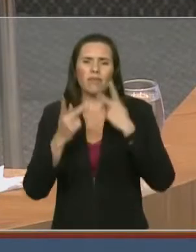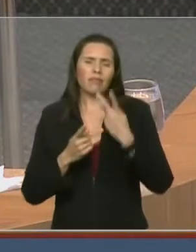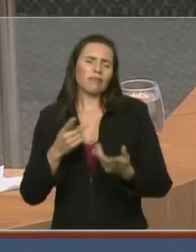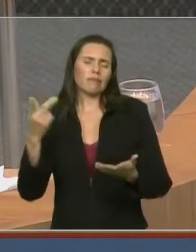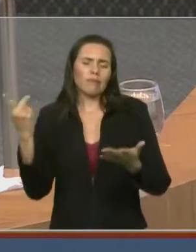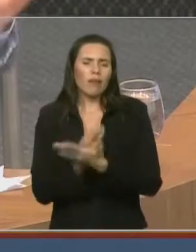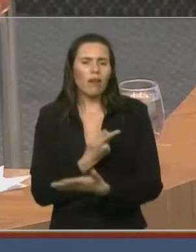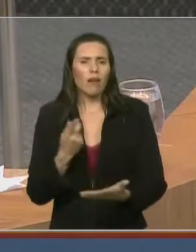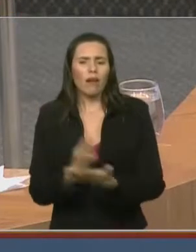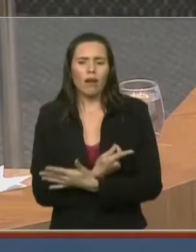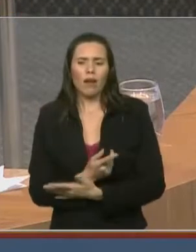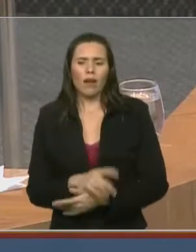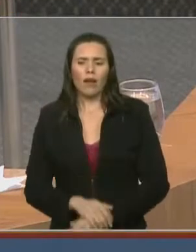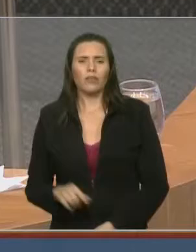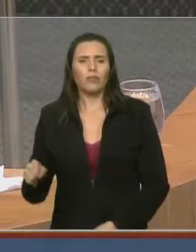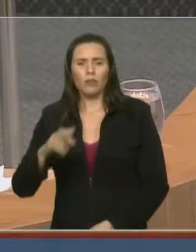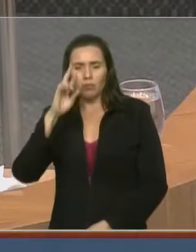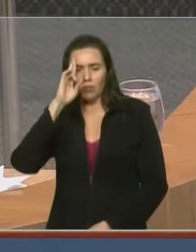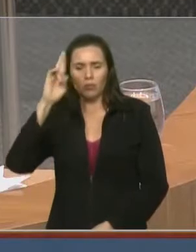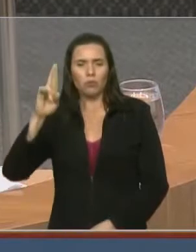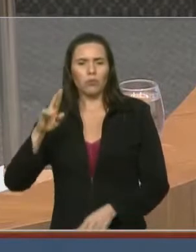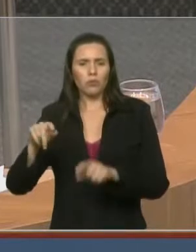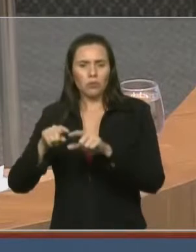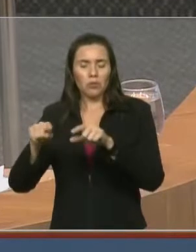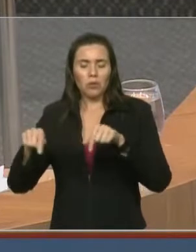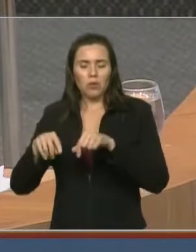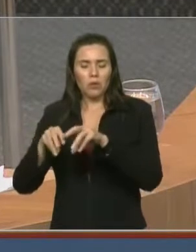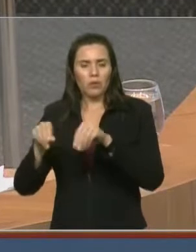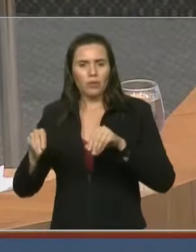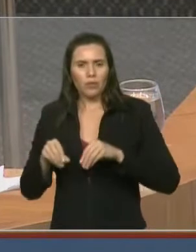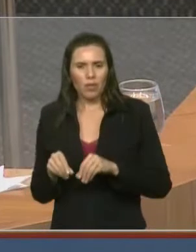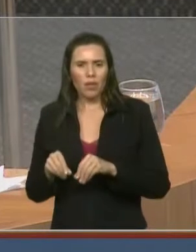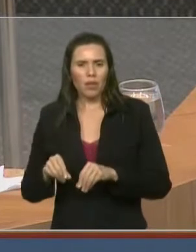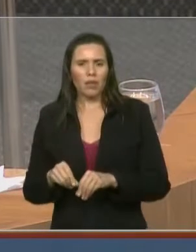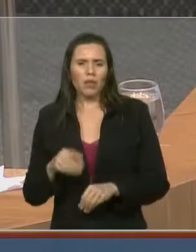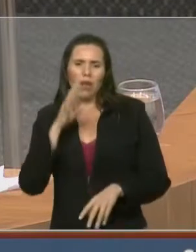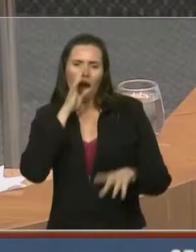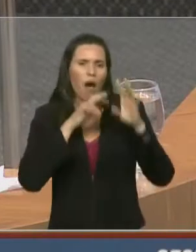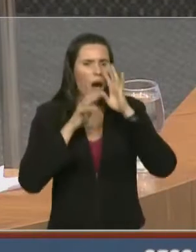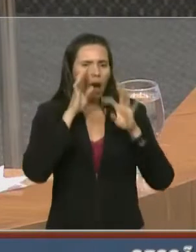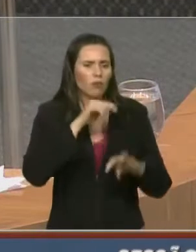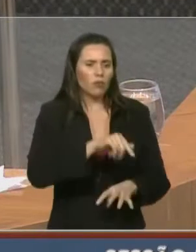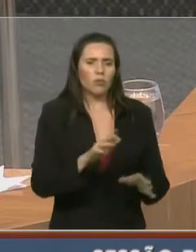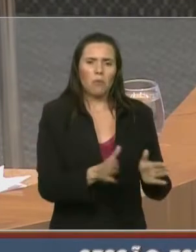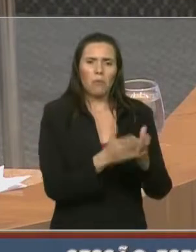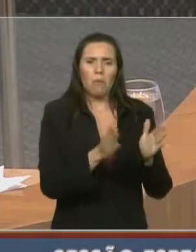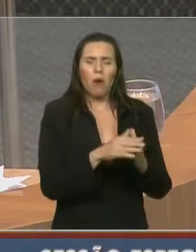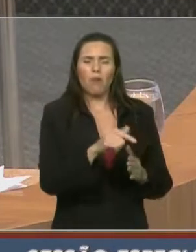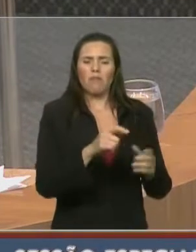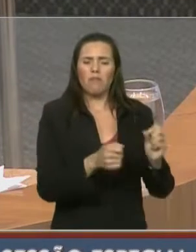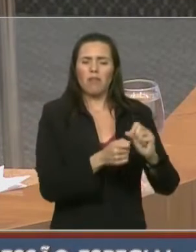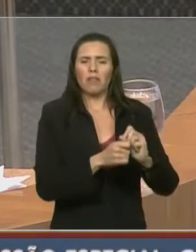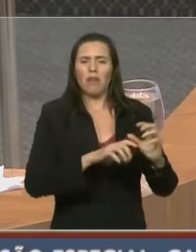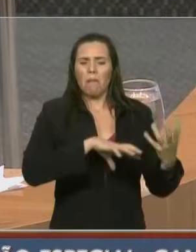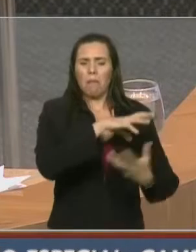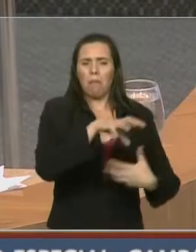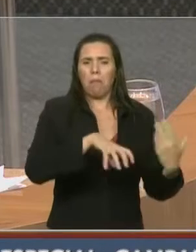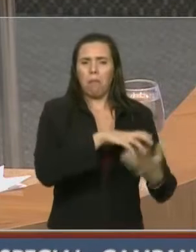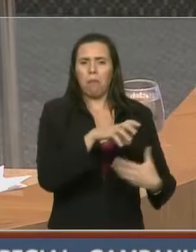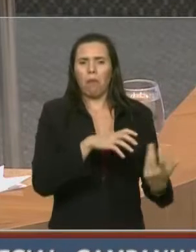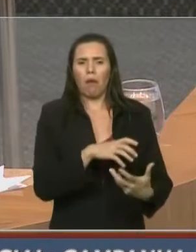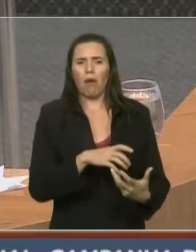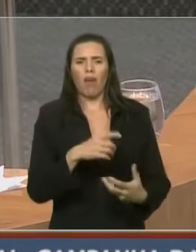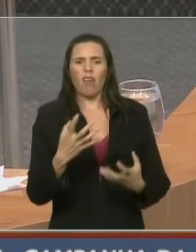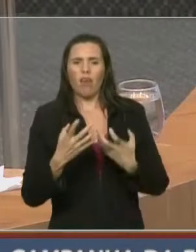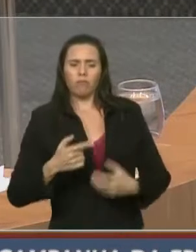por proprietários de terra, por exemplo, não são nenhuma novidade na sociedade brasileira e maranhense.